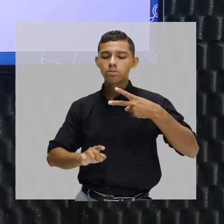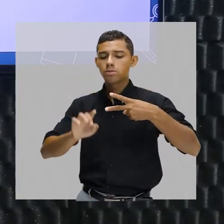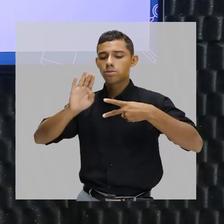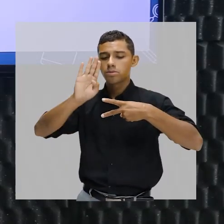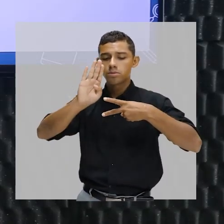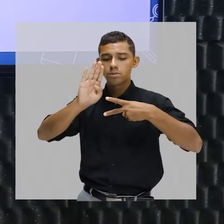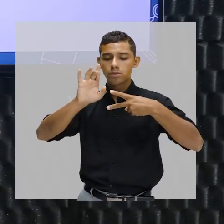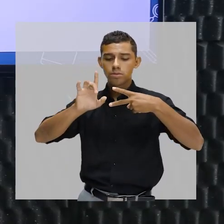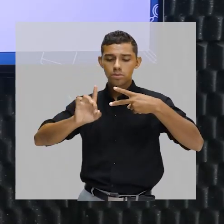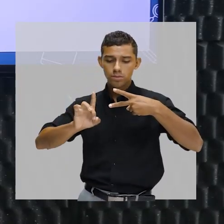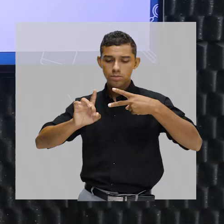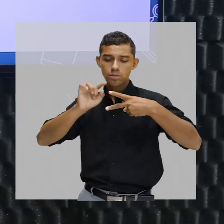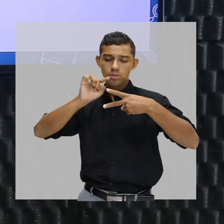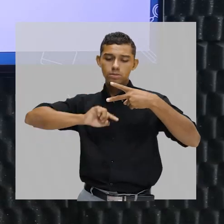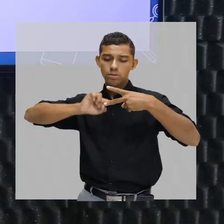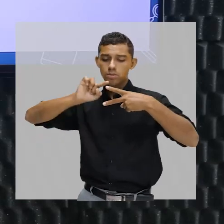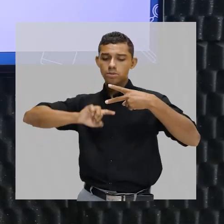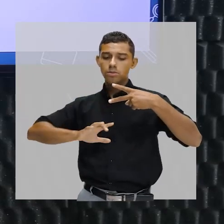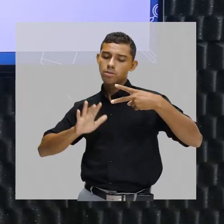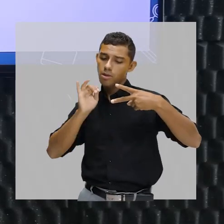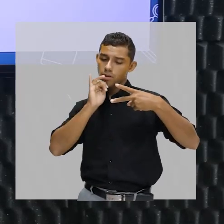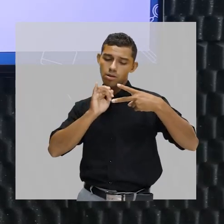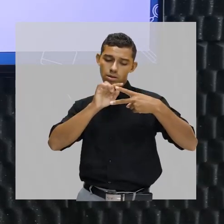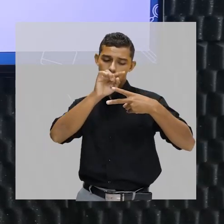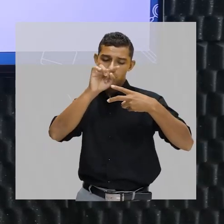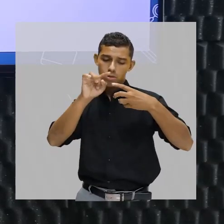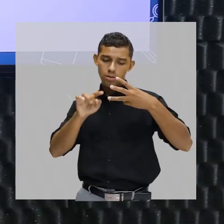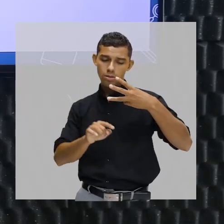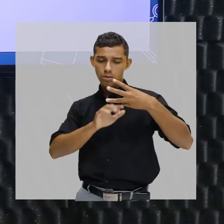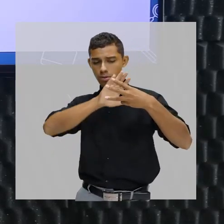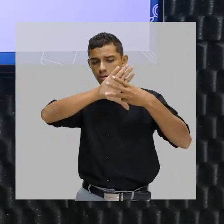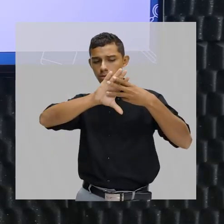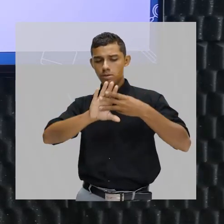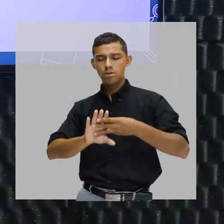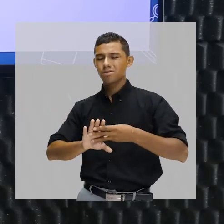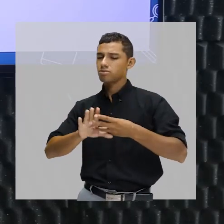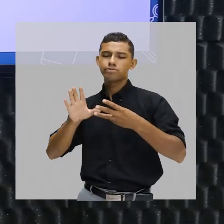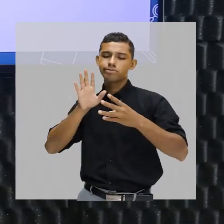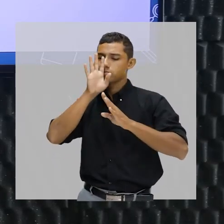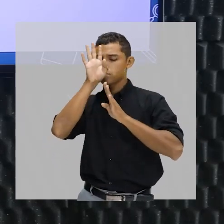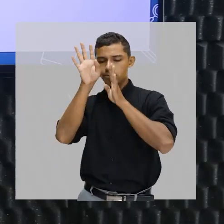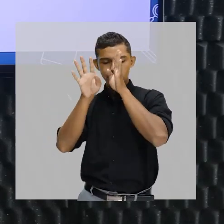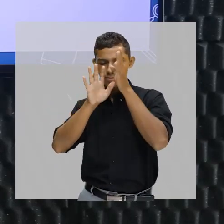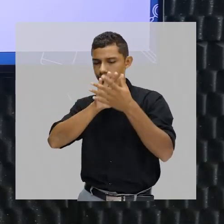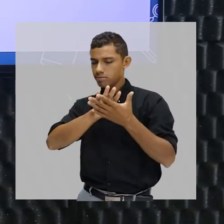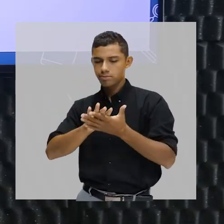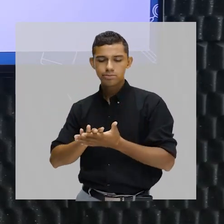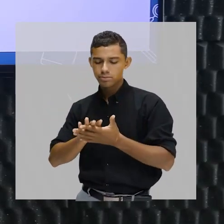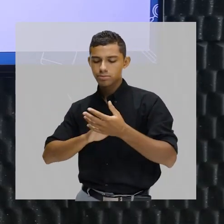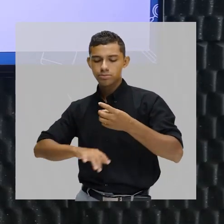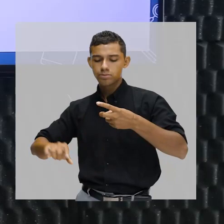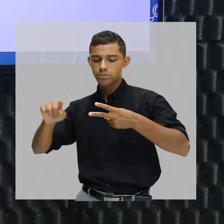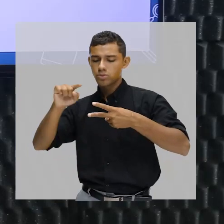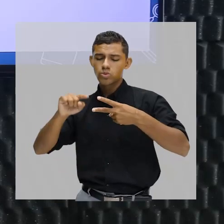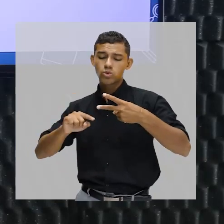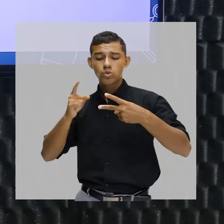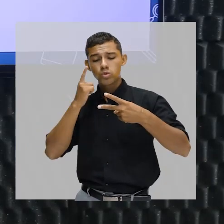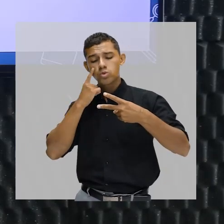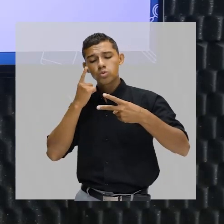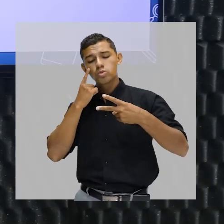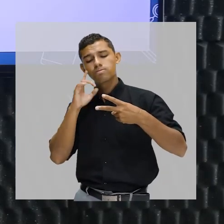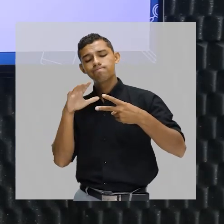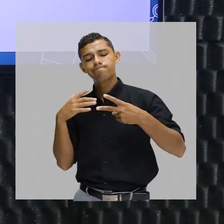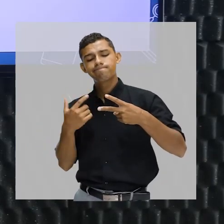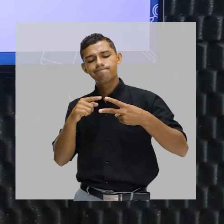nas provas, os vestibulares é assim, a gente anula três que são absurdos, né, e fica em dúvida apenas com duas.